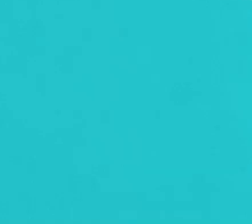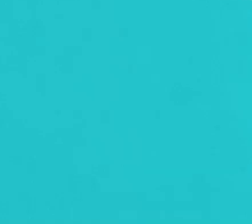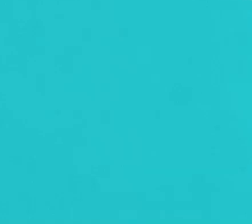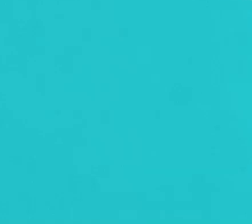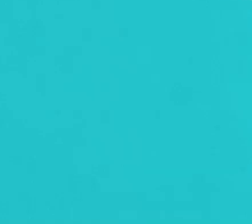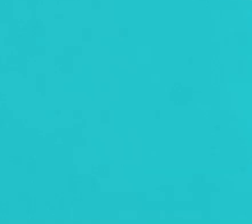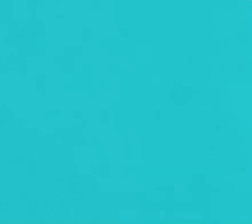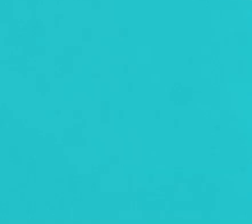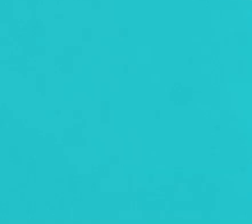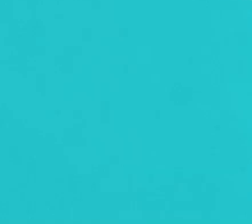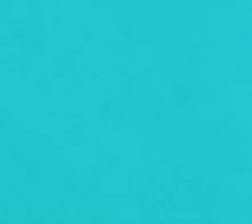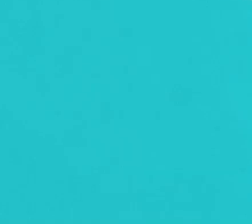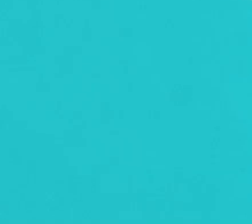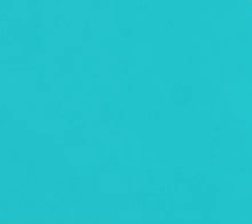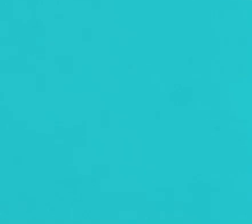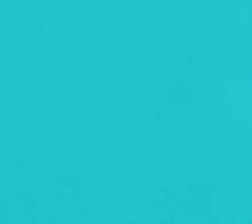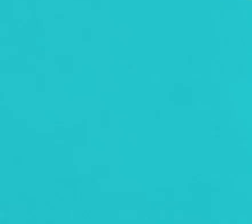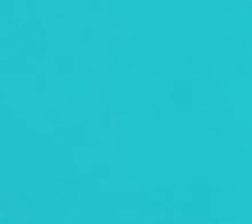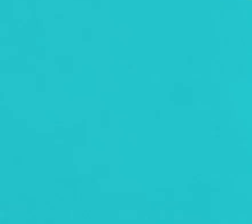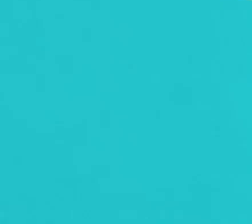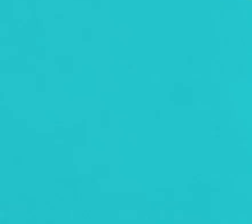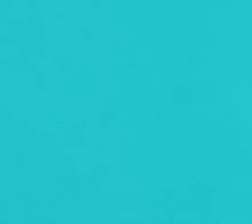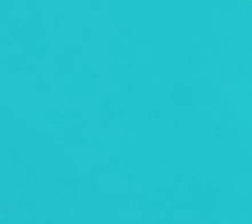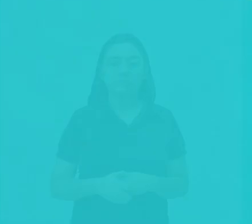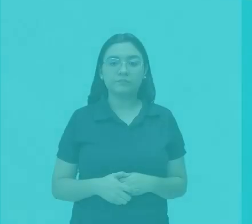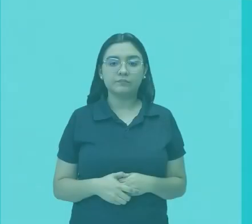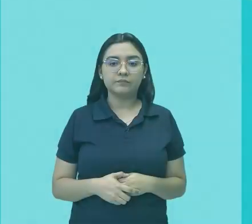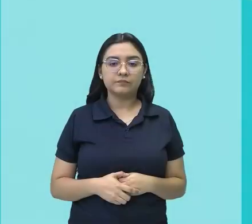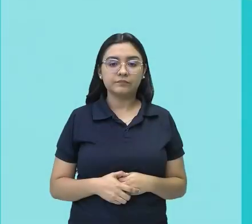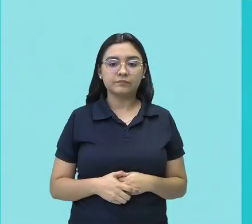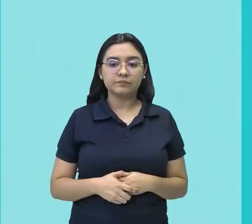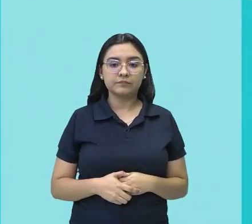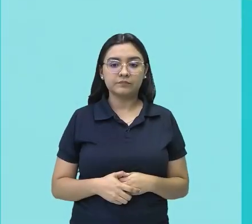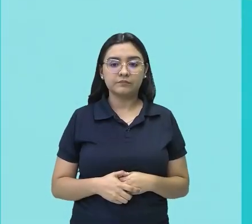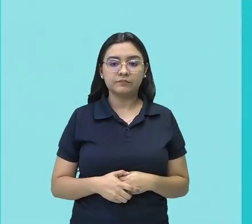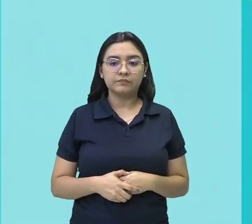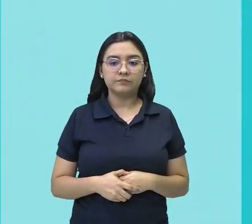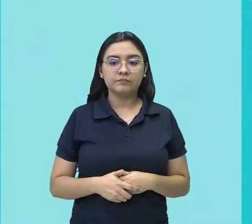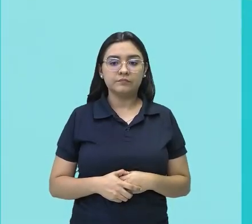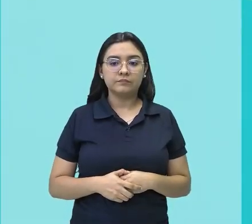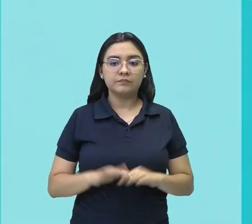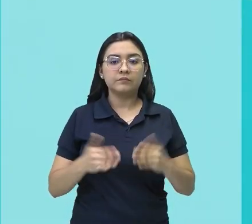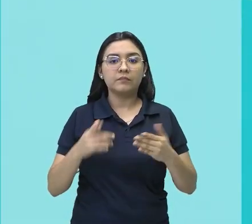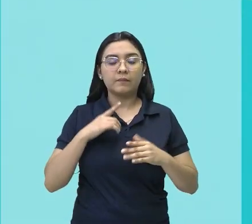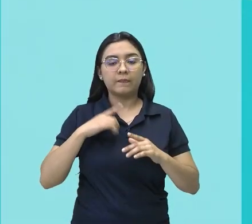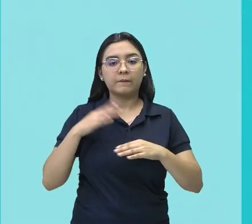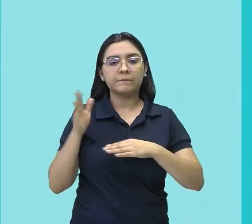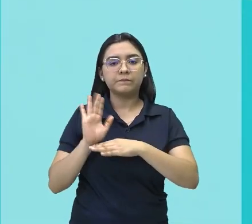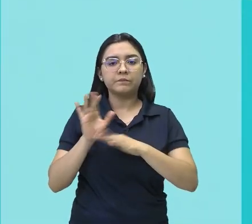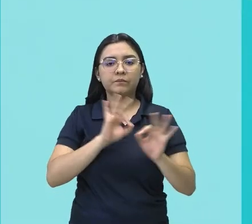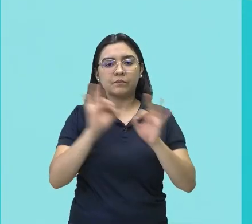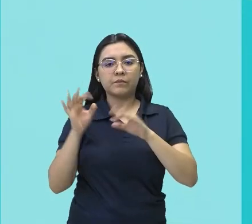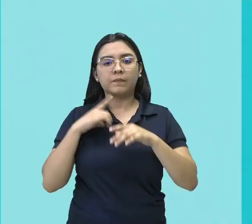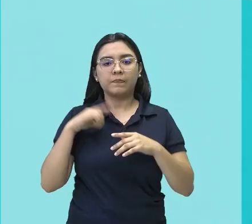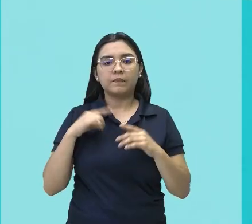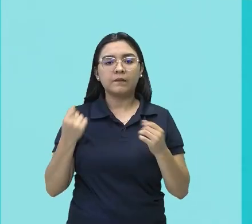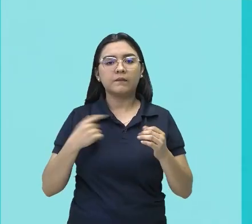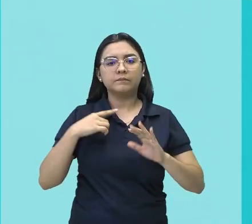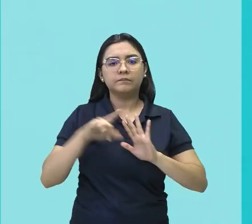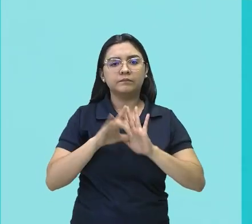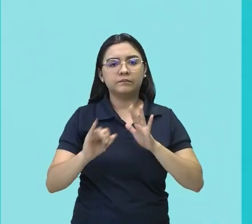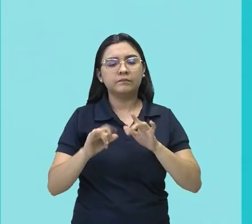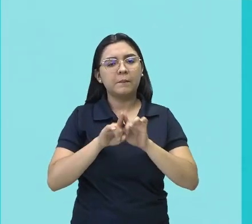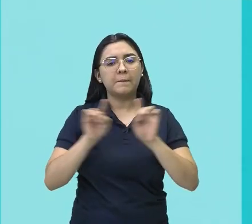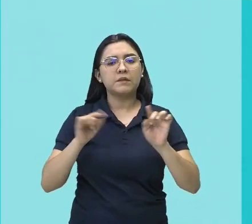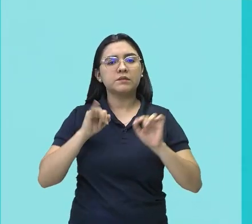Então, nesse vídeo, né, nós vimos aí muito dessas leis, né, que devem abranger todos os indivíduos, mas se a gente for analisar